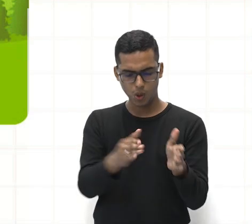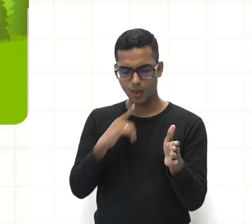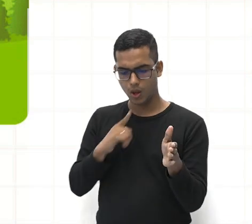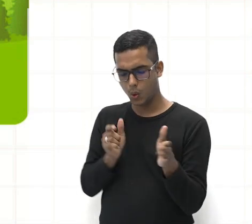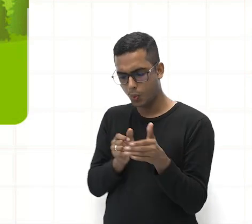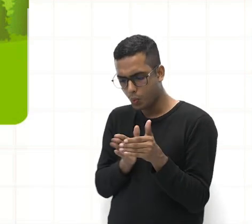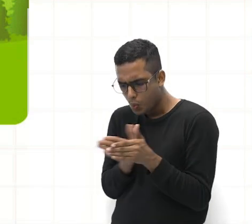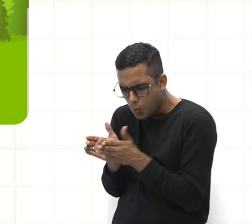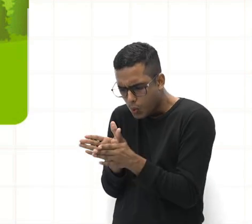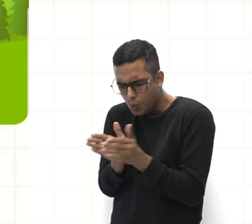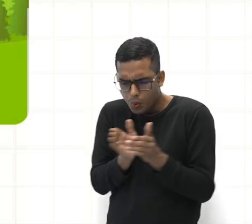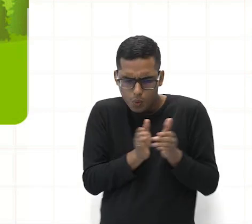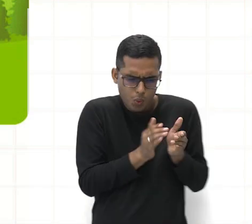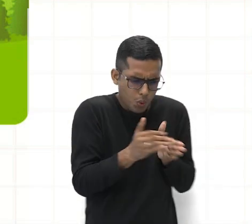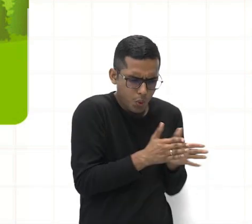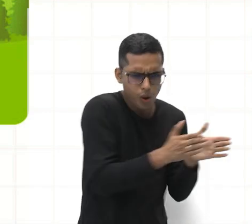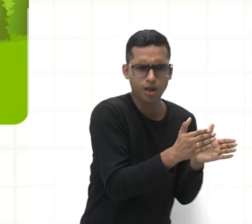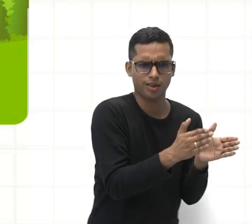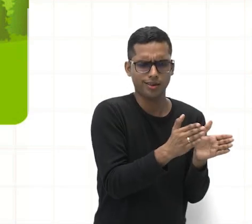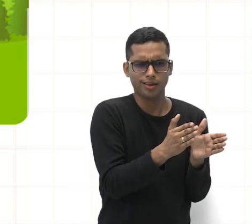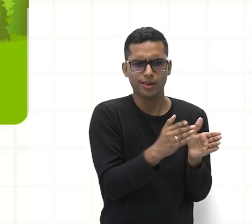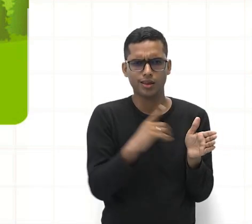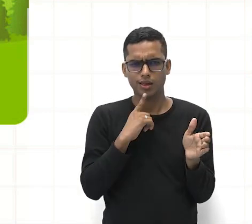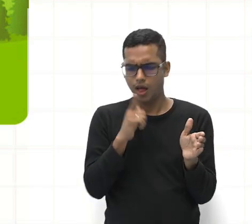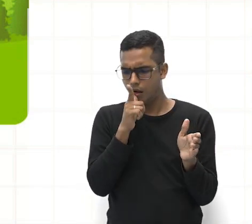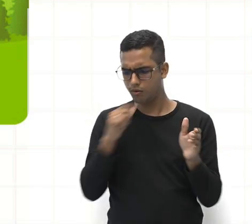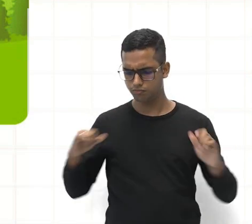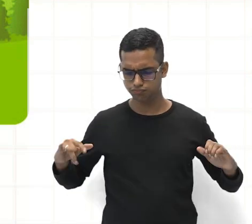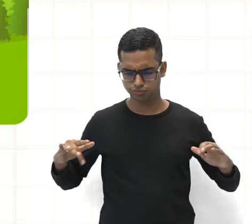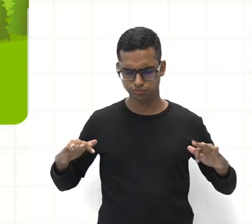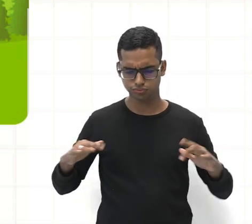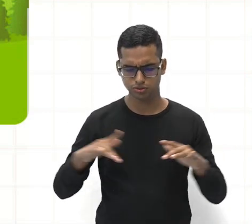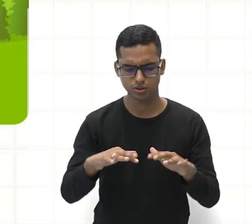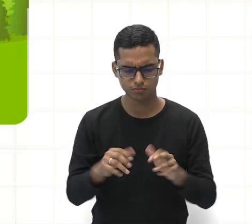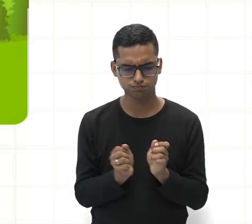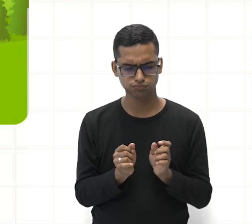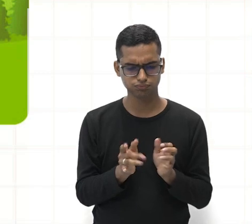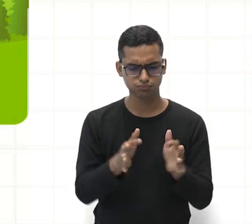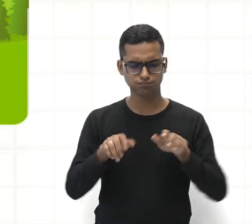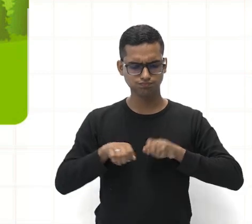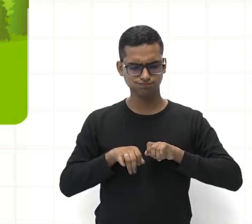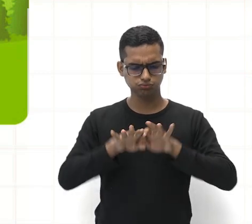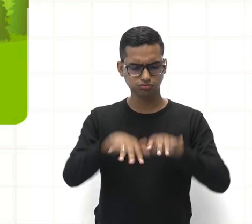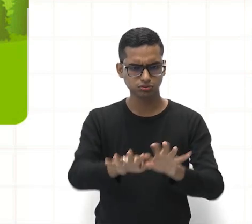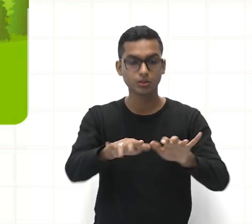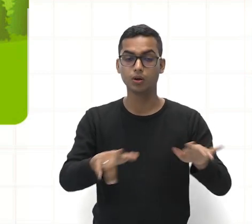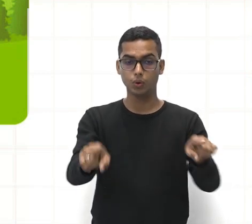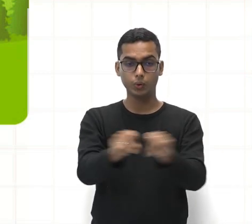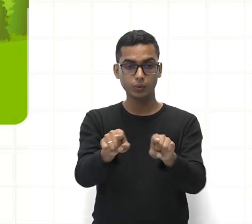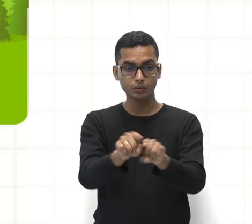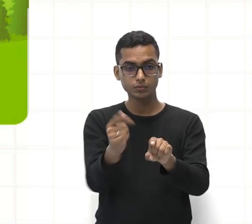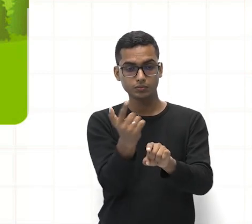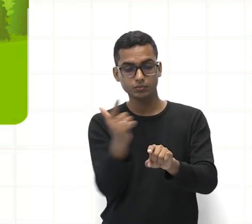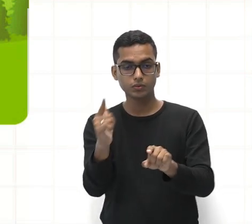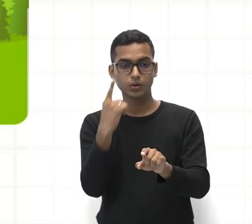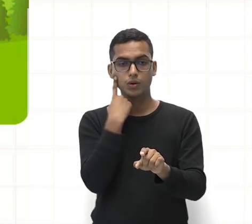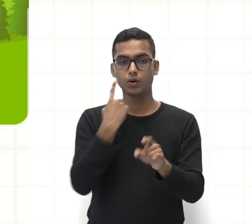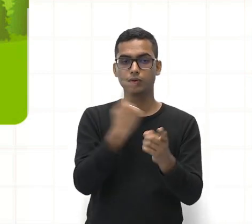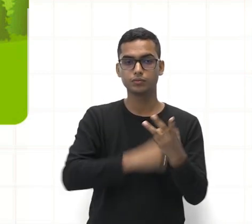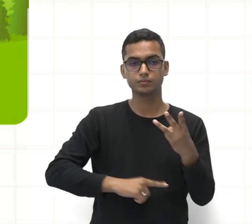aqui onde nós temos o encontro das águas de dois rios, nós chamamos de uma área